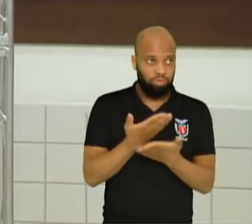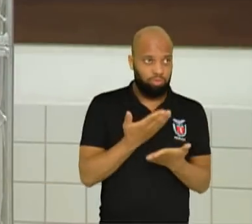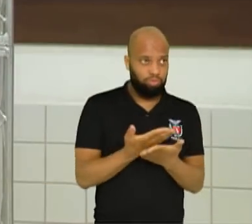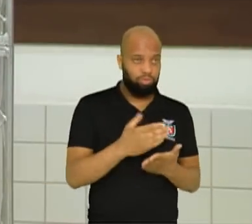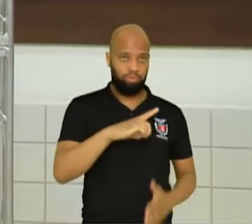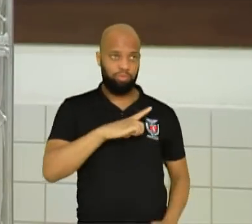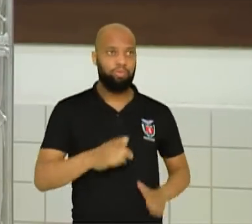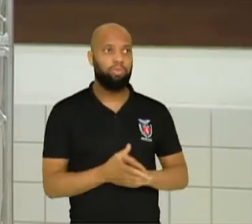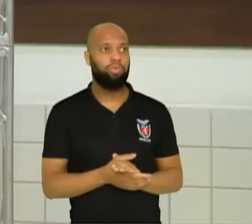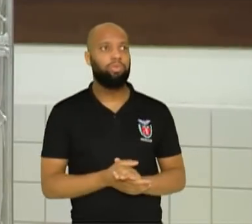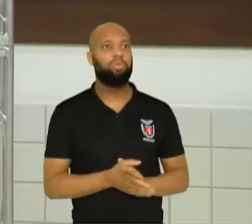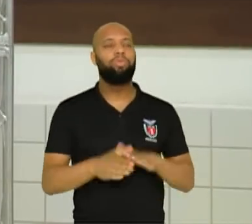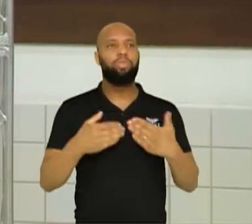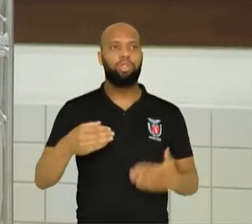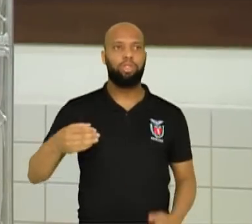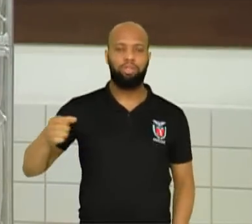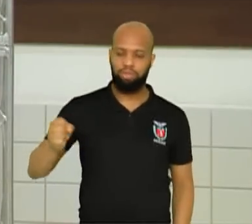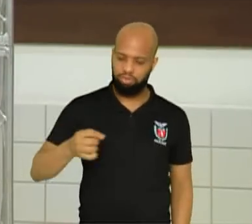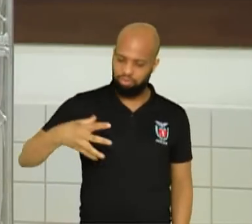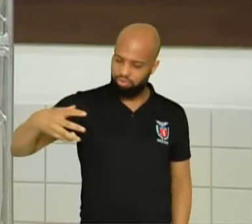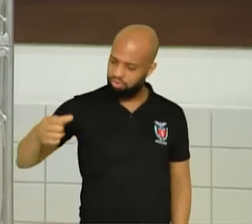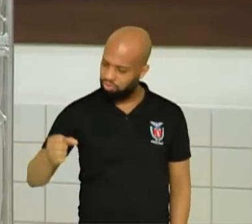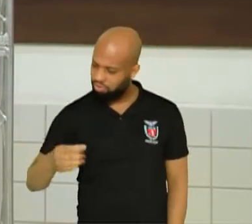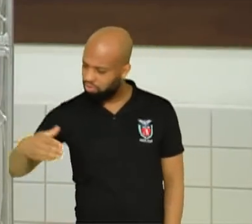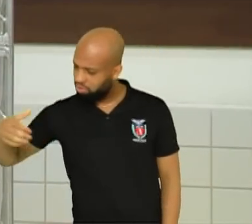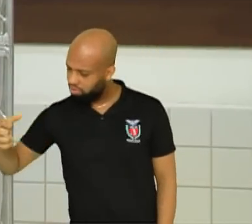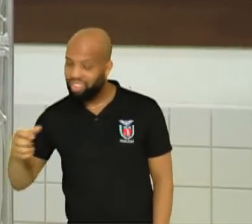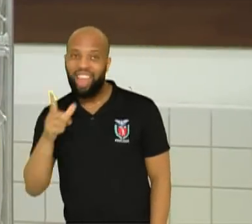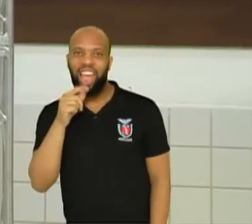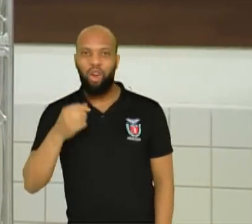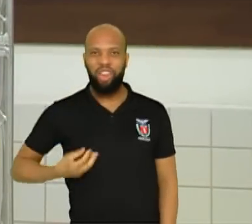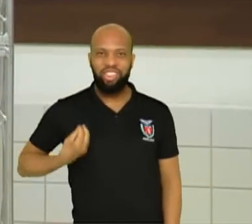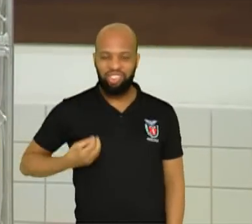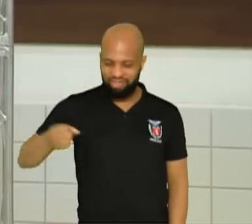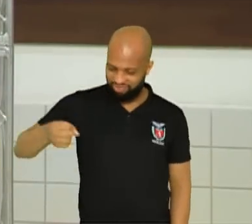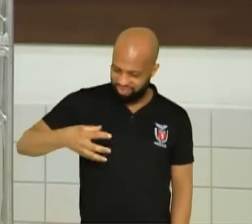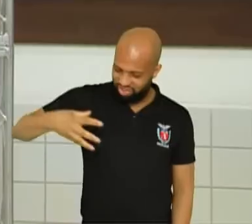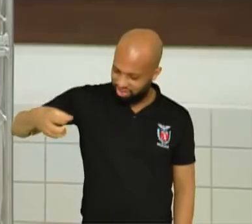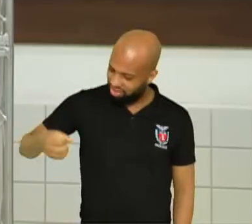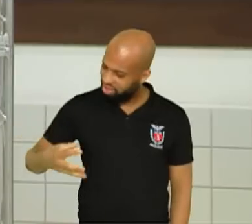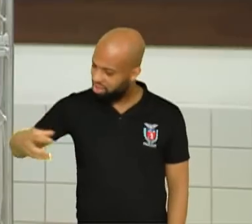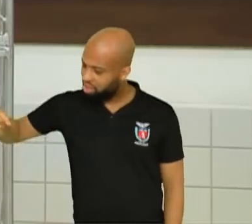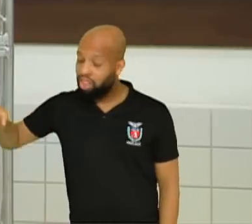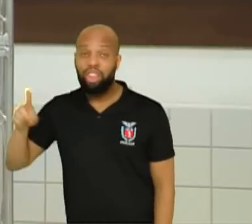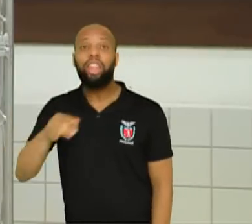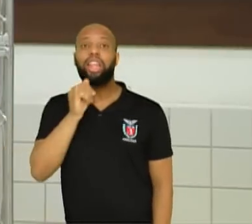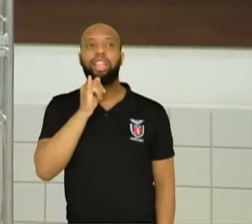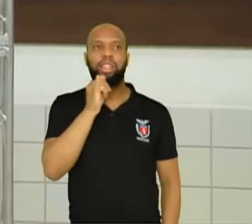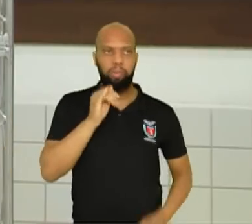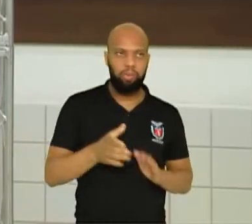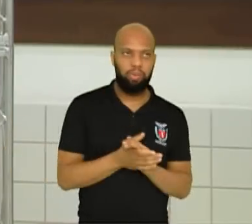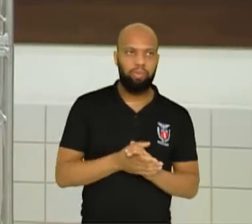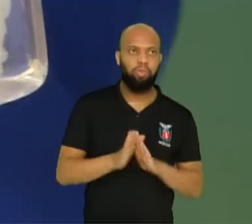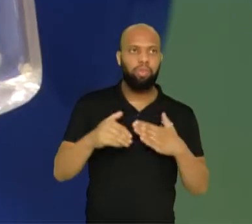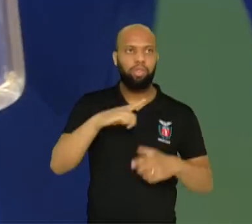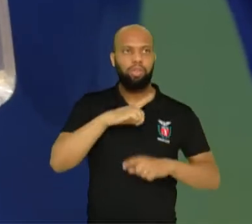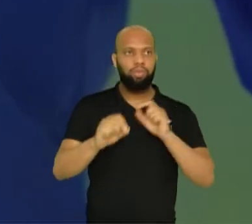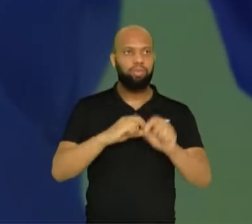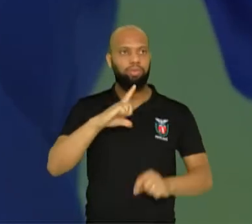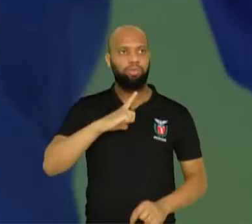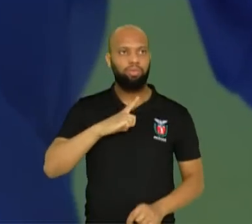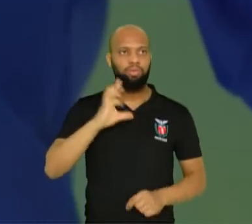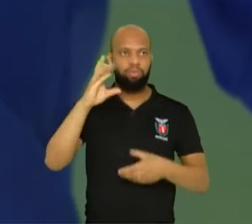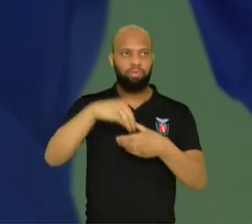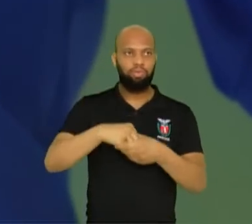de aula. As águas-vivas são um exemplo desses animais. Dentro desse becker aqui, a gente tem uma